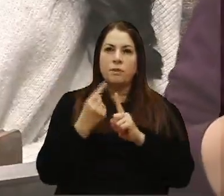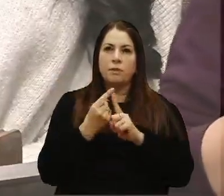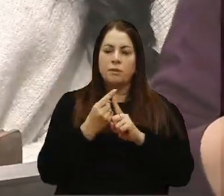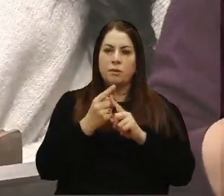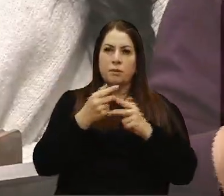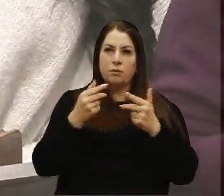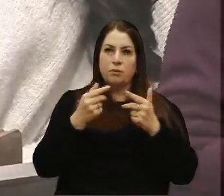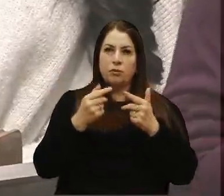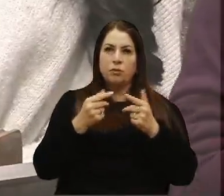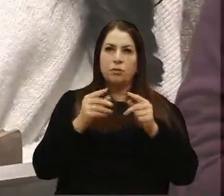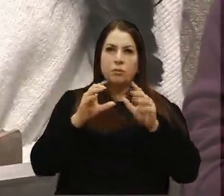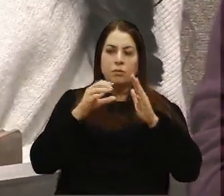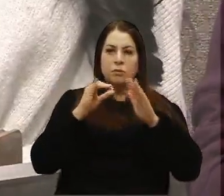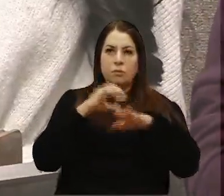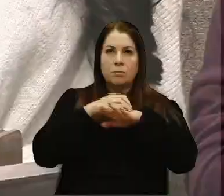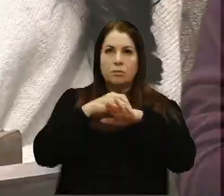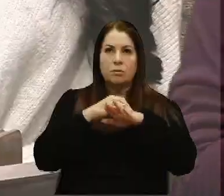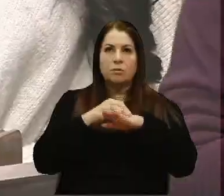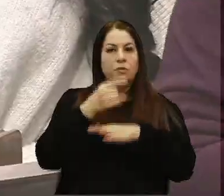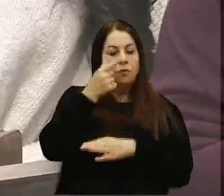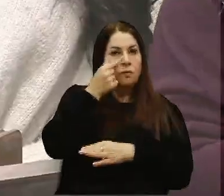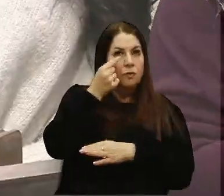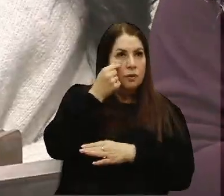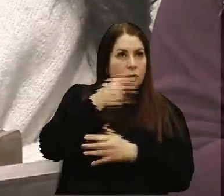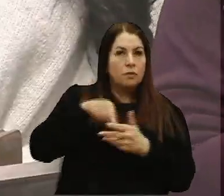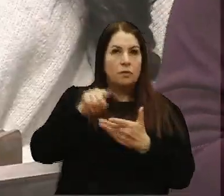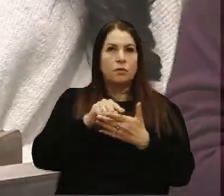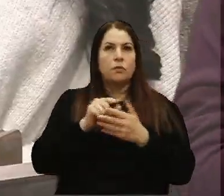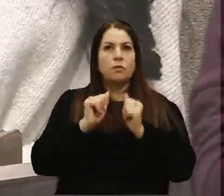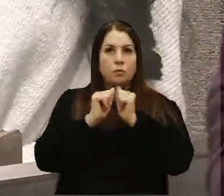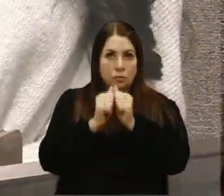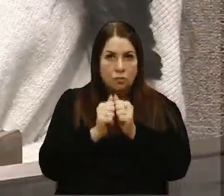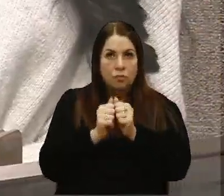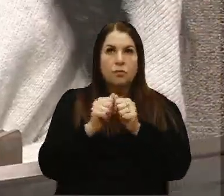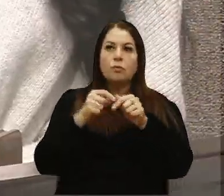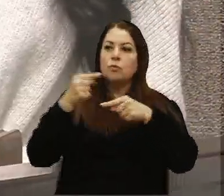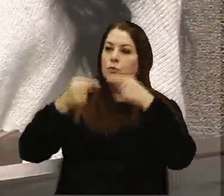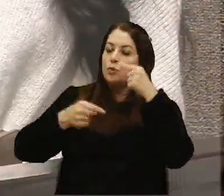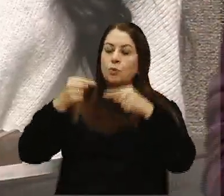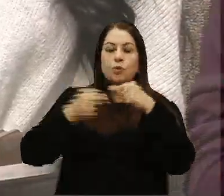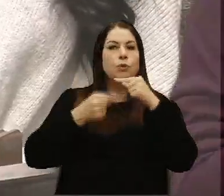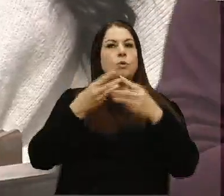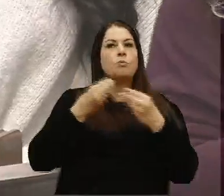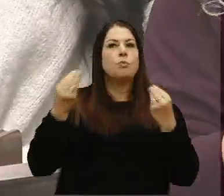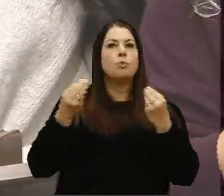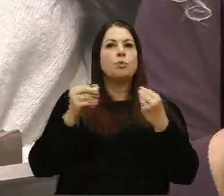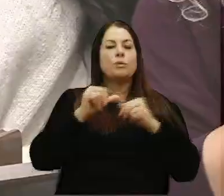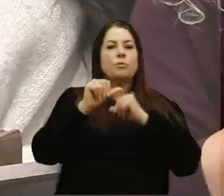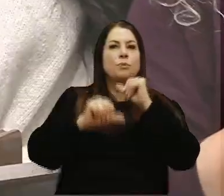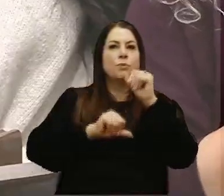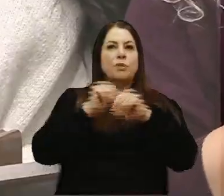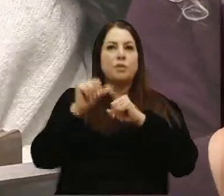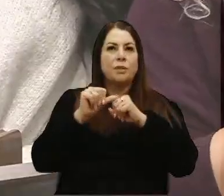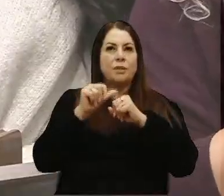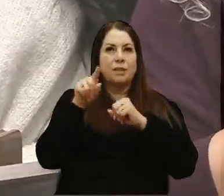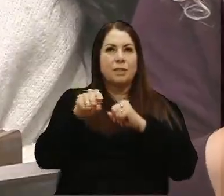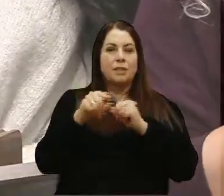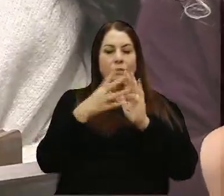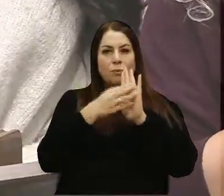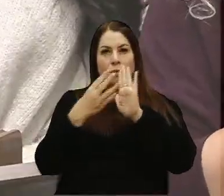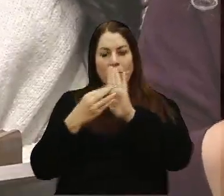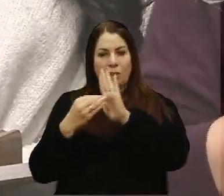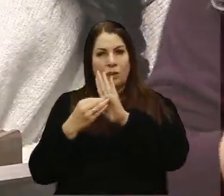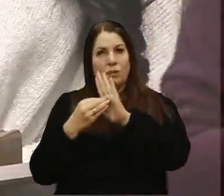sobre o transporte coletivo. O vereador Frisso ainda nos fazia companhia e a gente discutia muito da mudança do modelo de